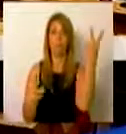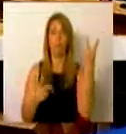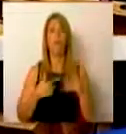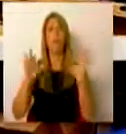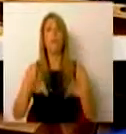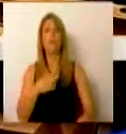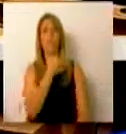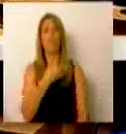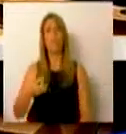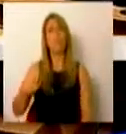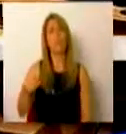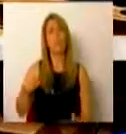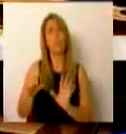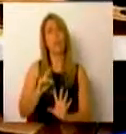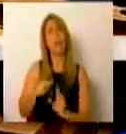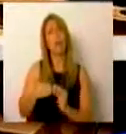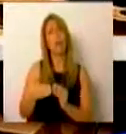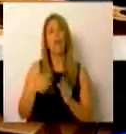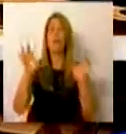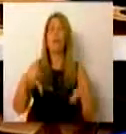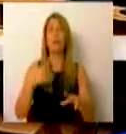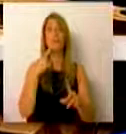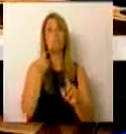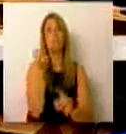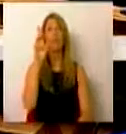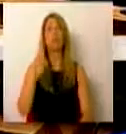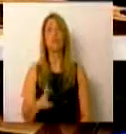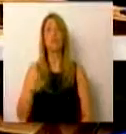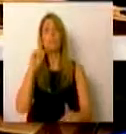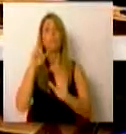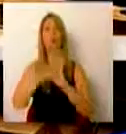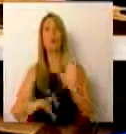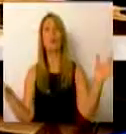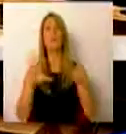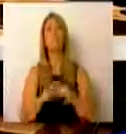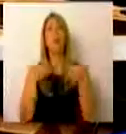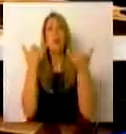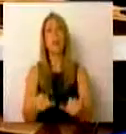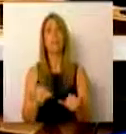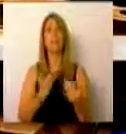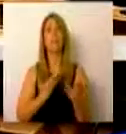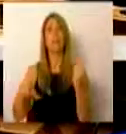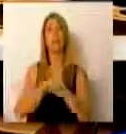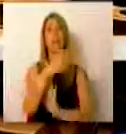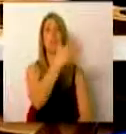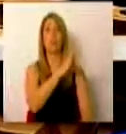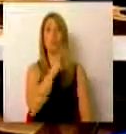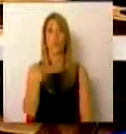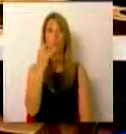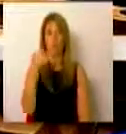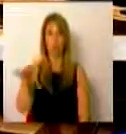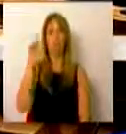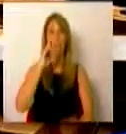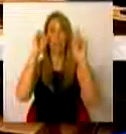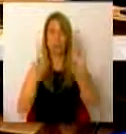com o fim das tarifas reguladas e depois com a entrada em vigor do Decreto-Lei 144/2006, que